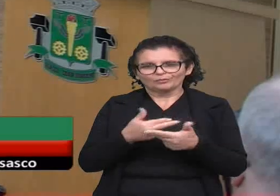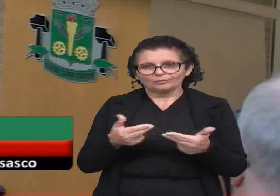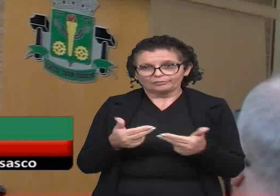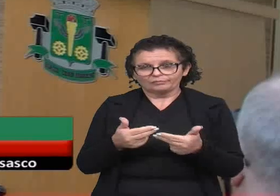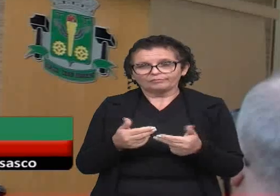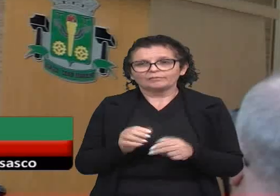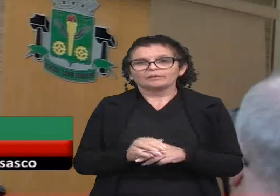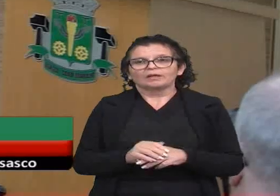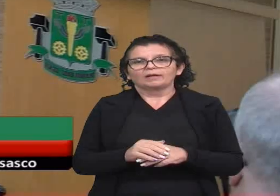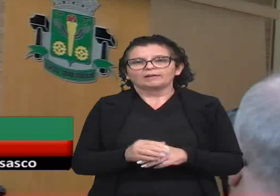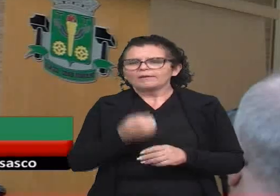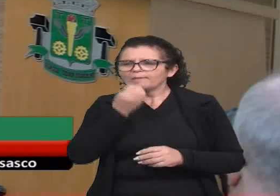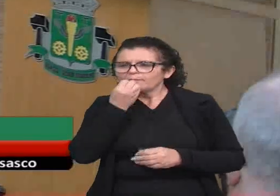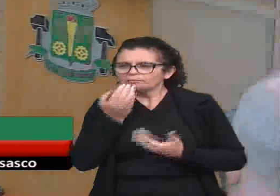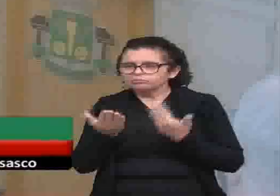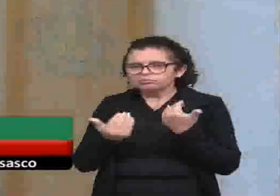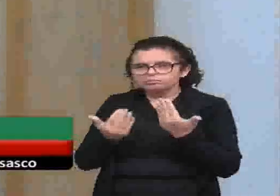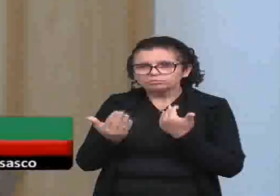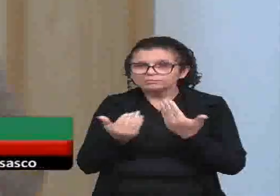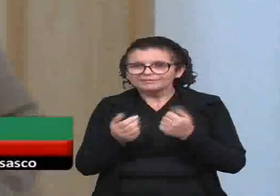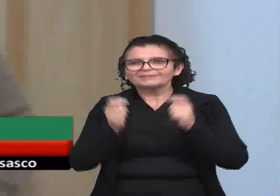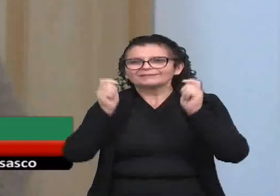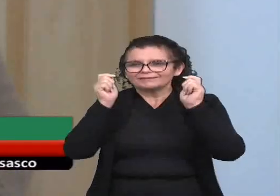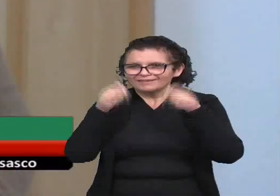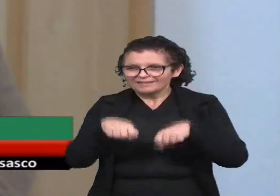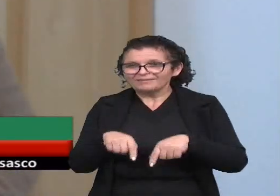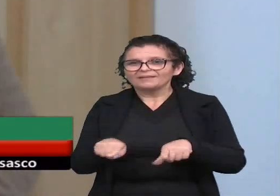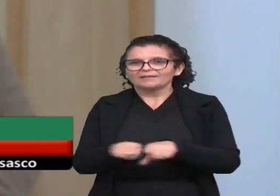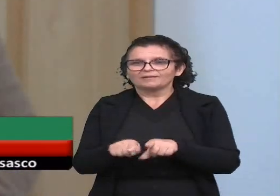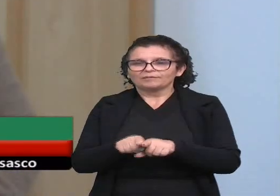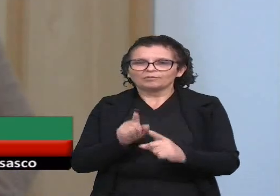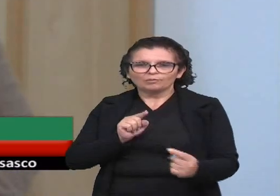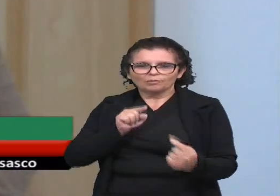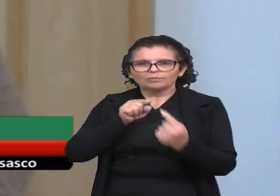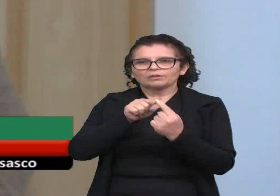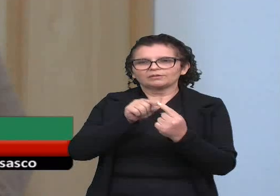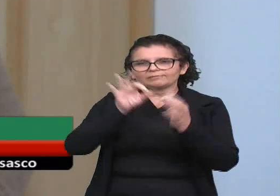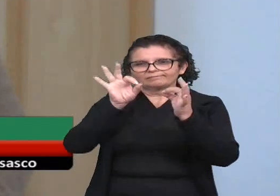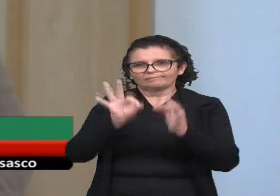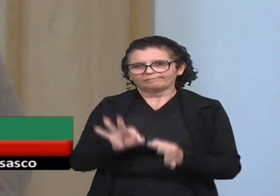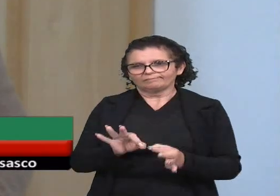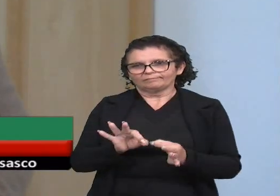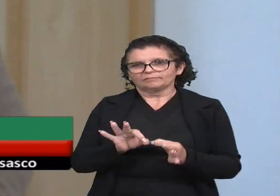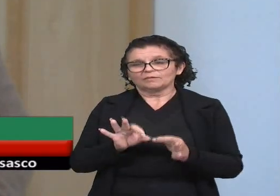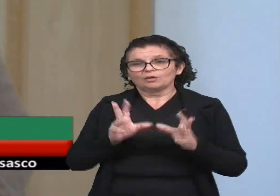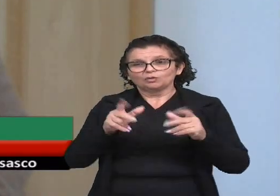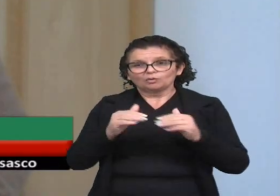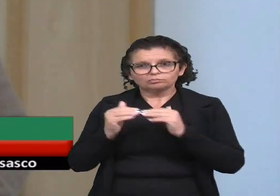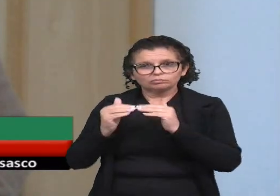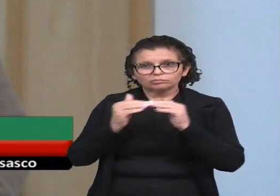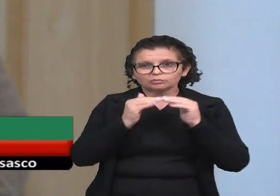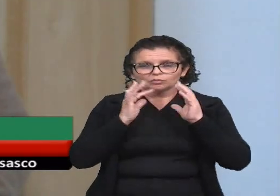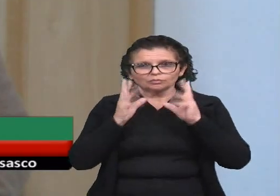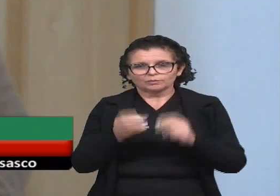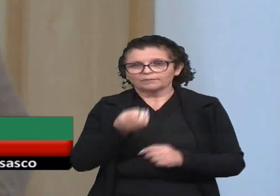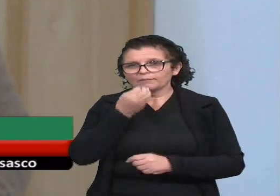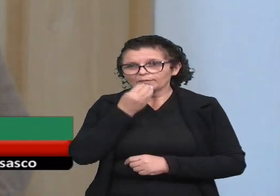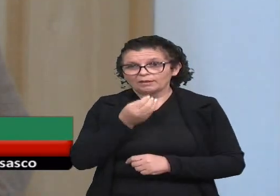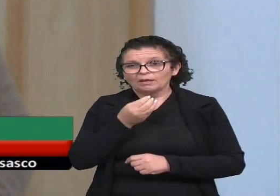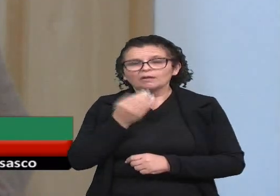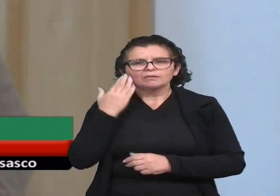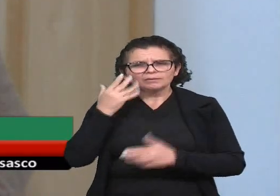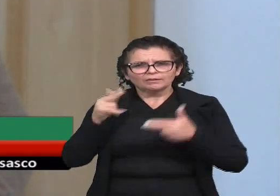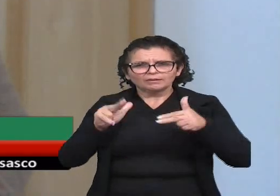feitos. Com uma boa conversa, a gente chega num bom senso para todo mundo e eu tenho certeza que essa